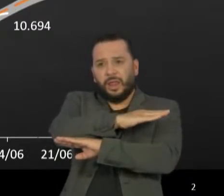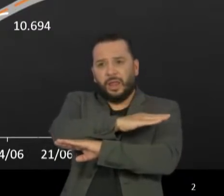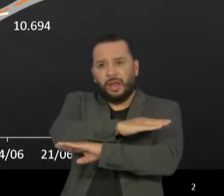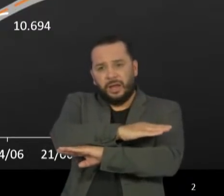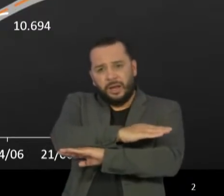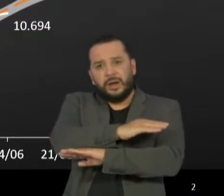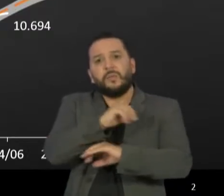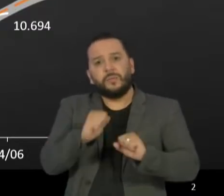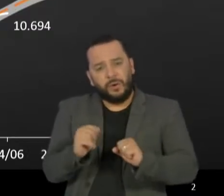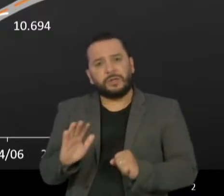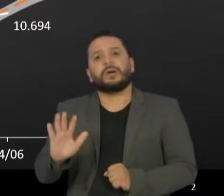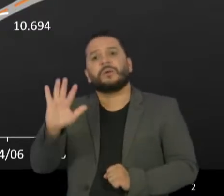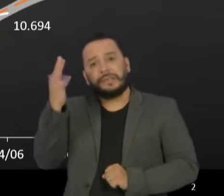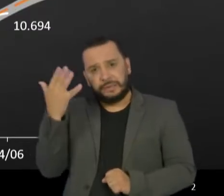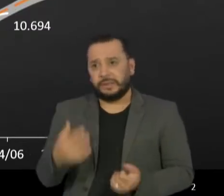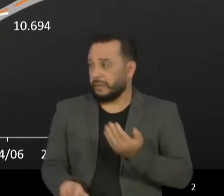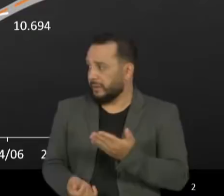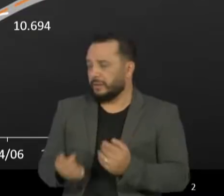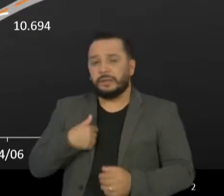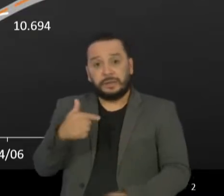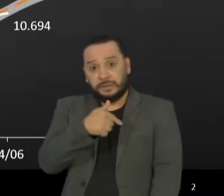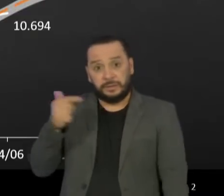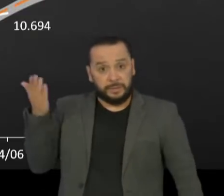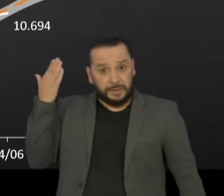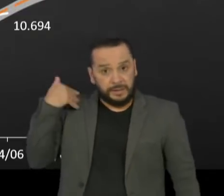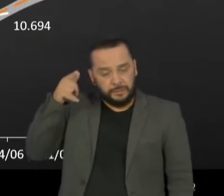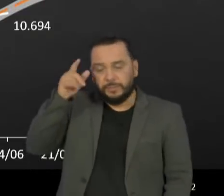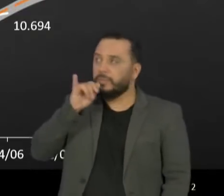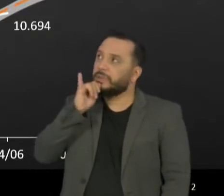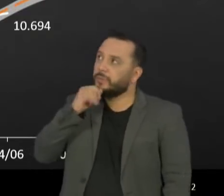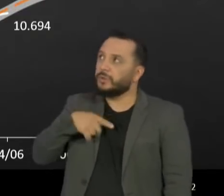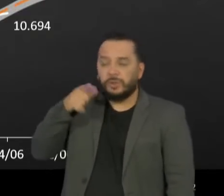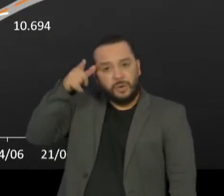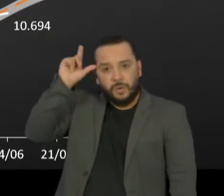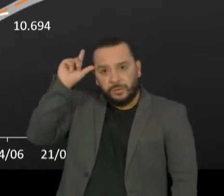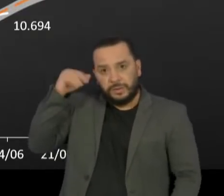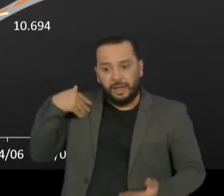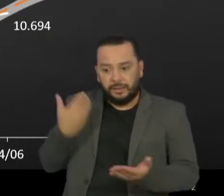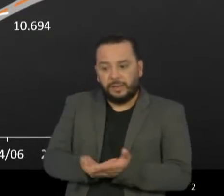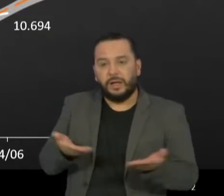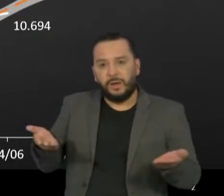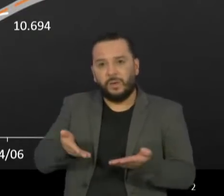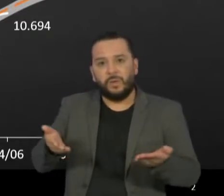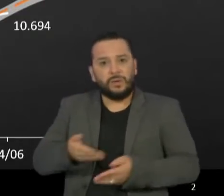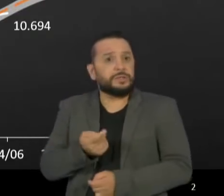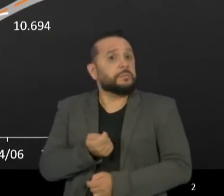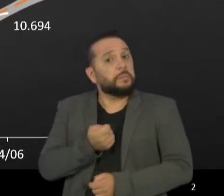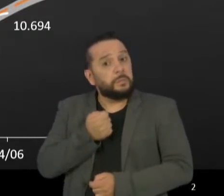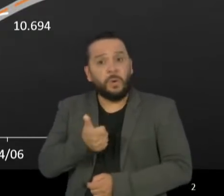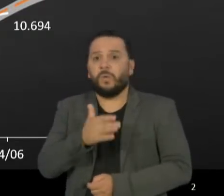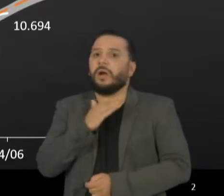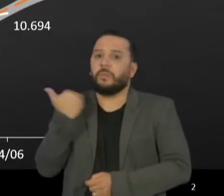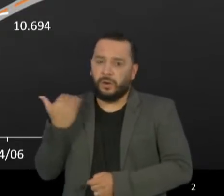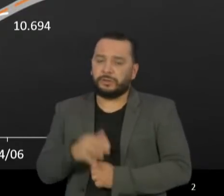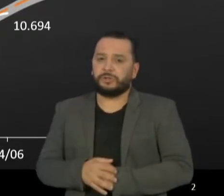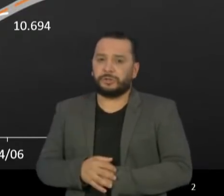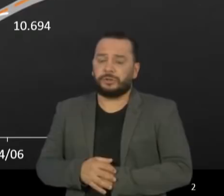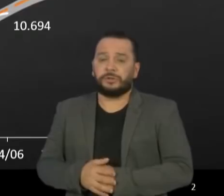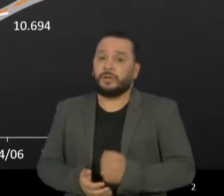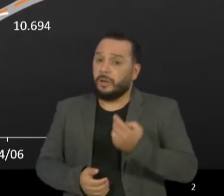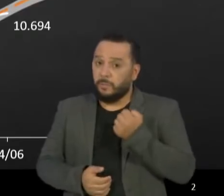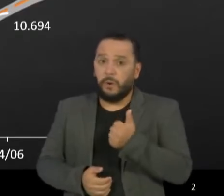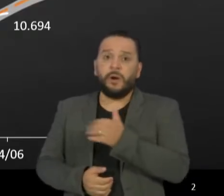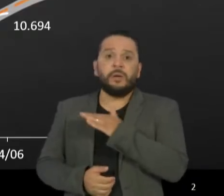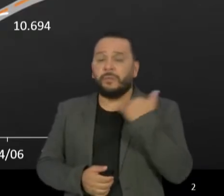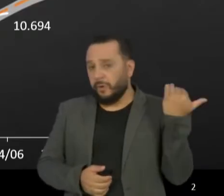nós olharmos o número de óbitos de ontem para hoje, nunca foi tão baixo. Nunca foi tão baixo